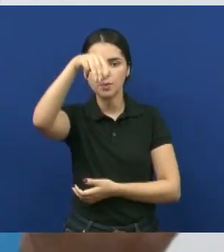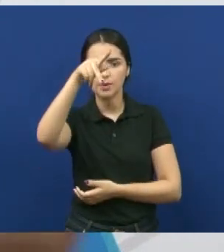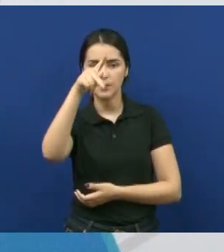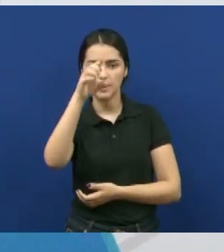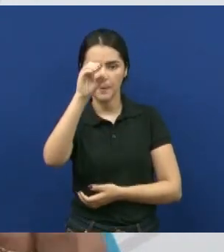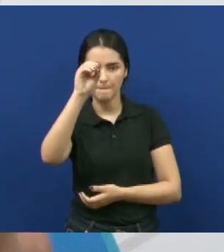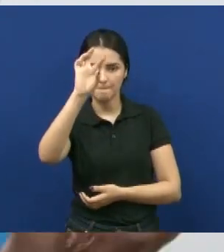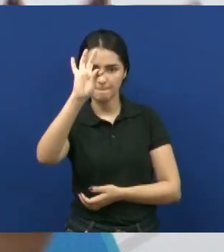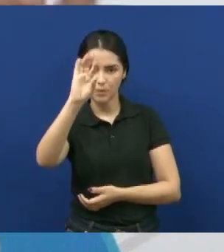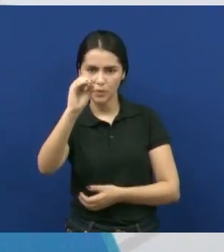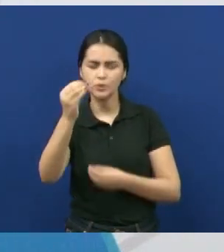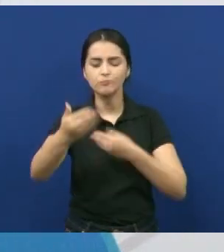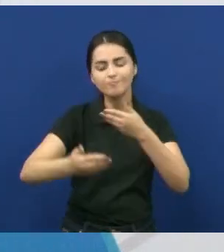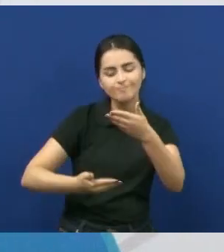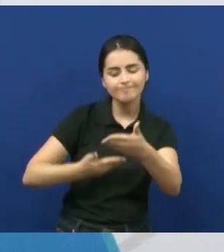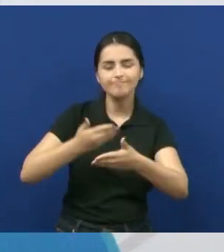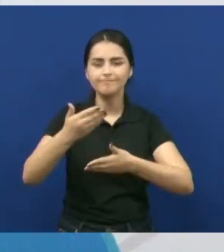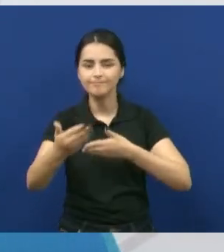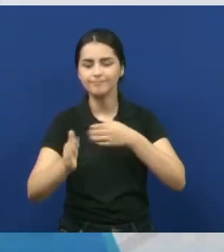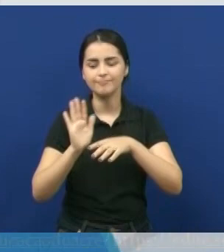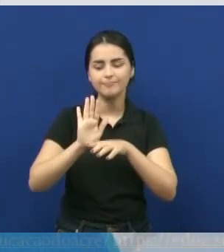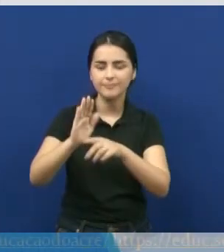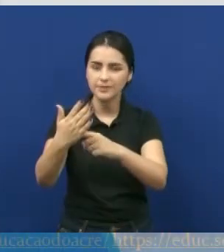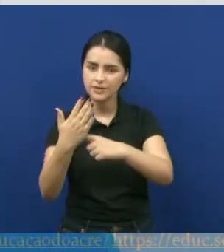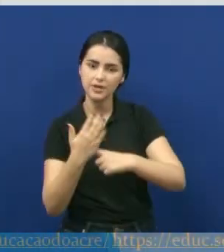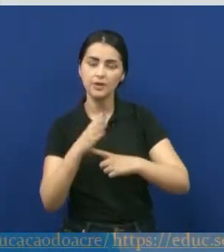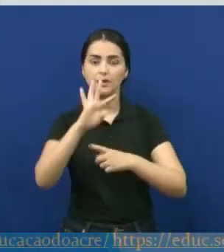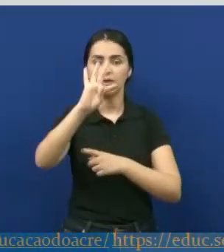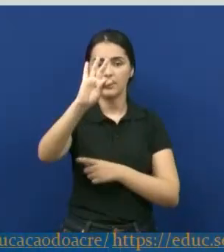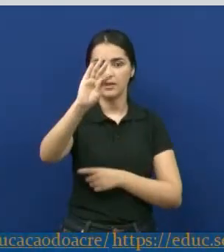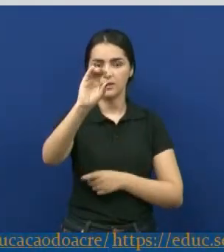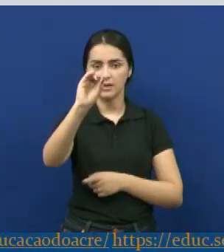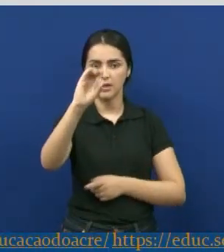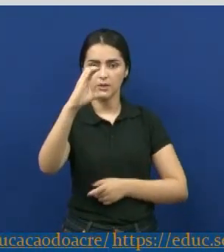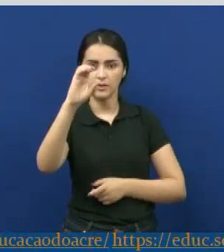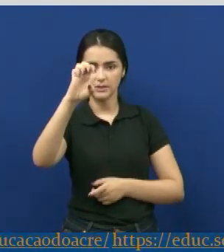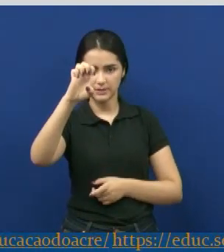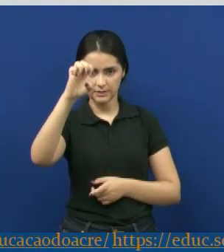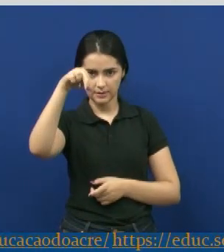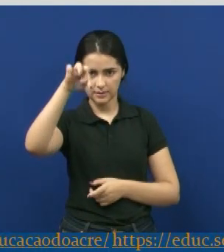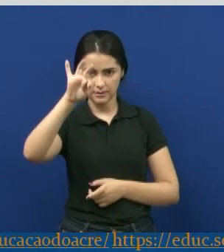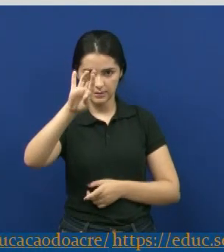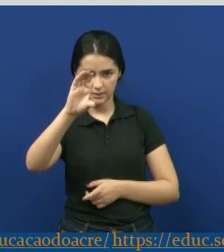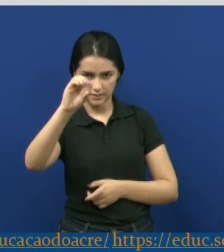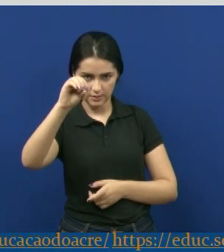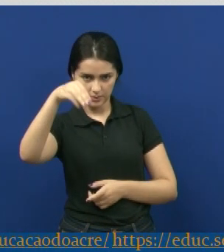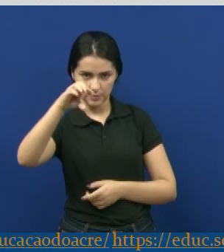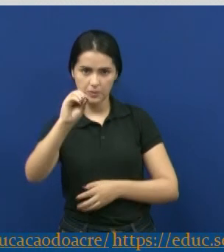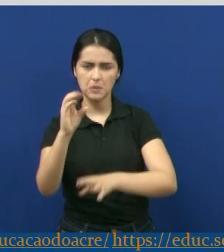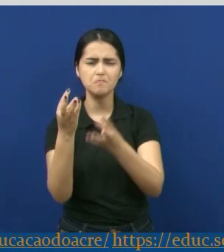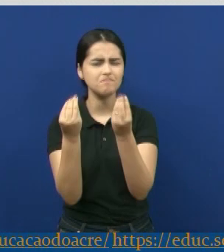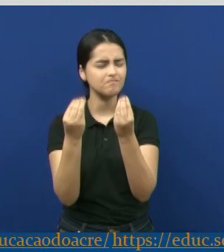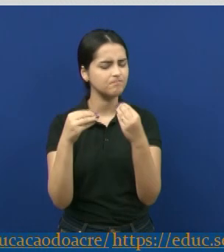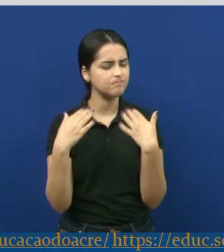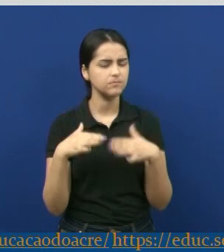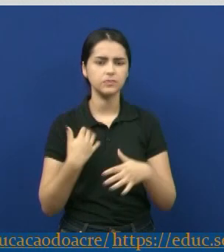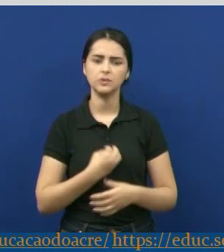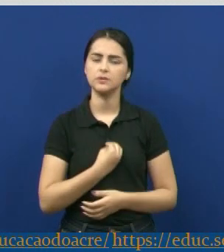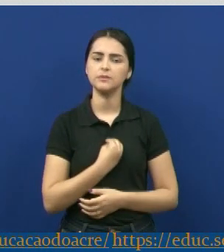uma relação aí, e o teocentrismo era muito presente nessa relação da igreja, né, com